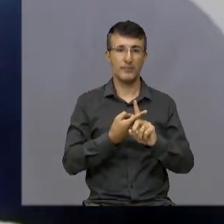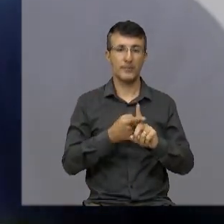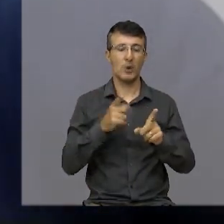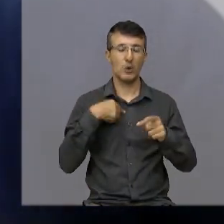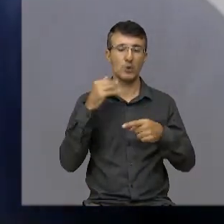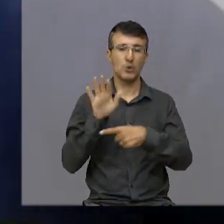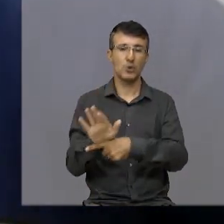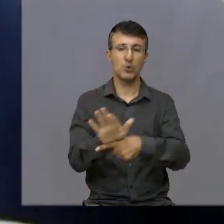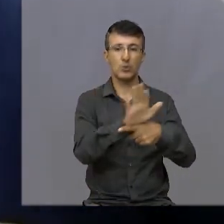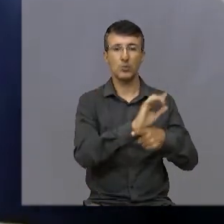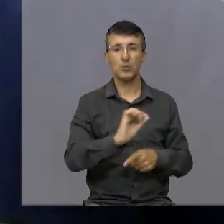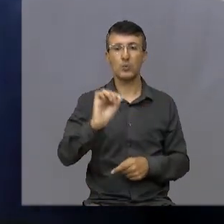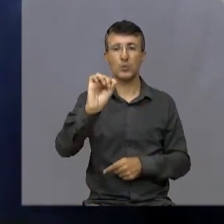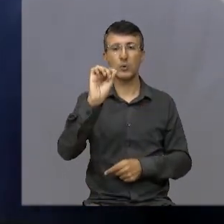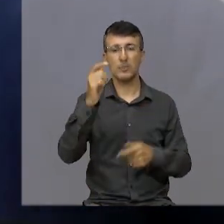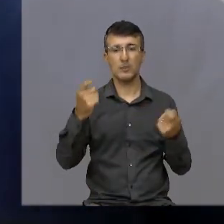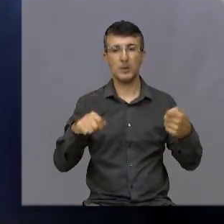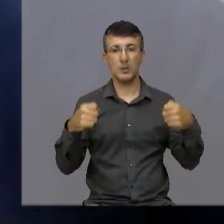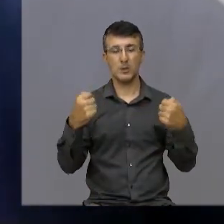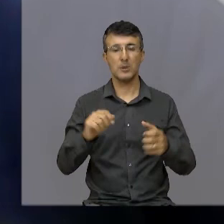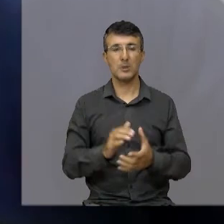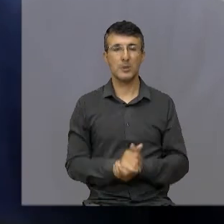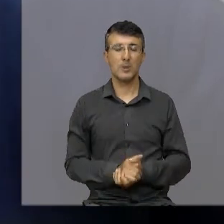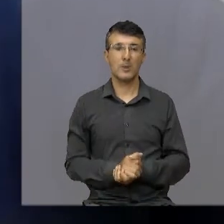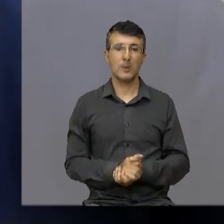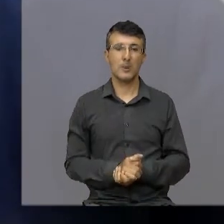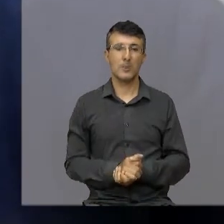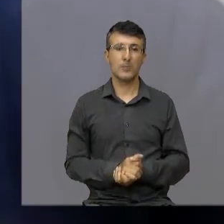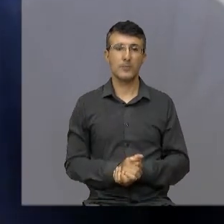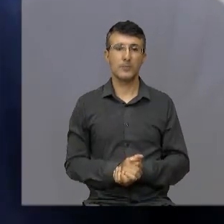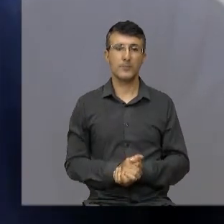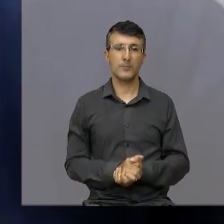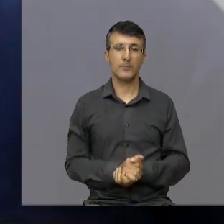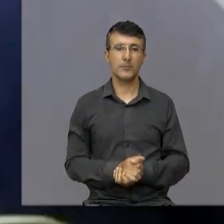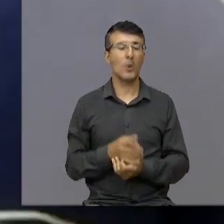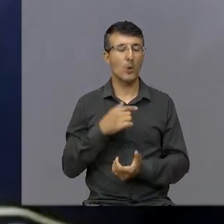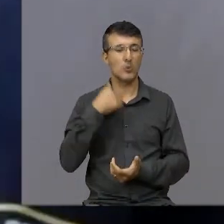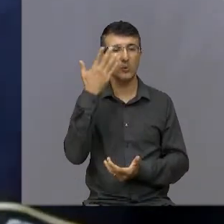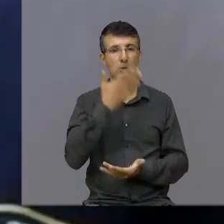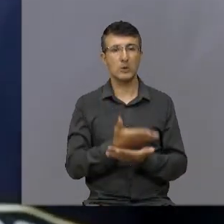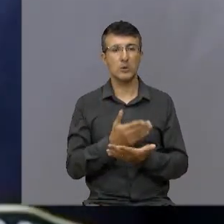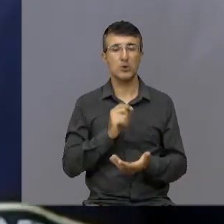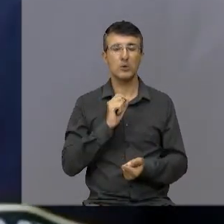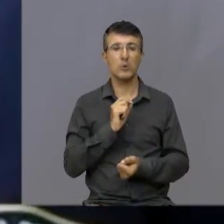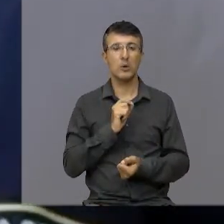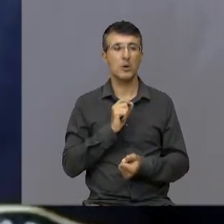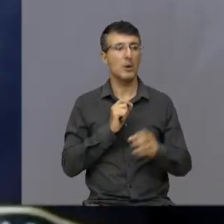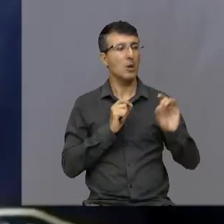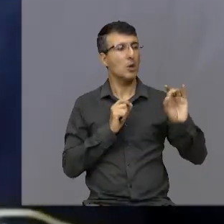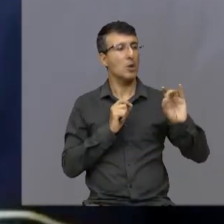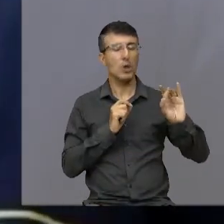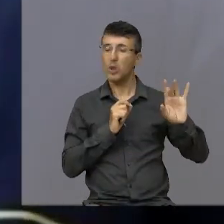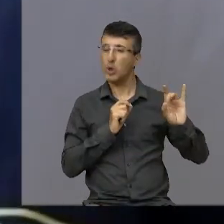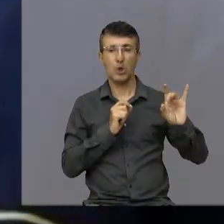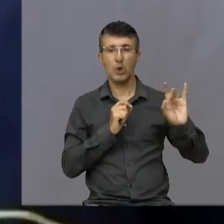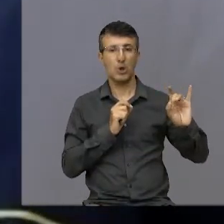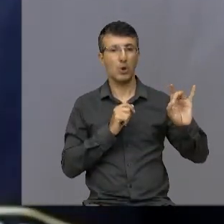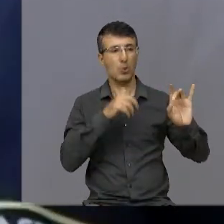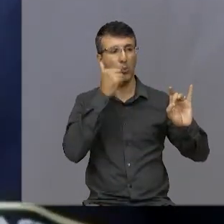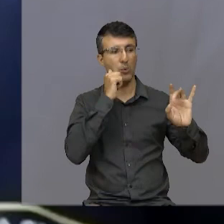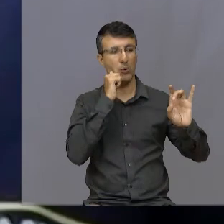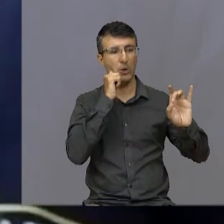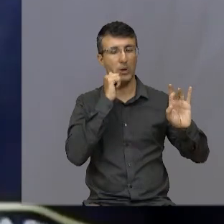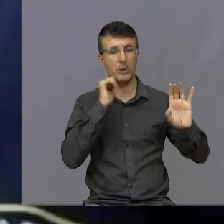ajudar quem precisar. E eu acredito que não só também as mulheres vítimas de